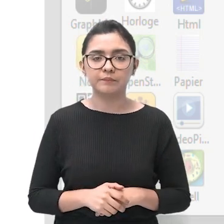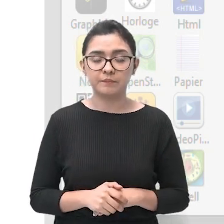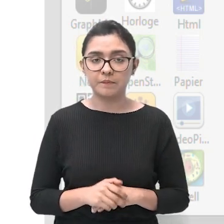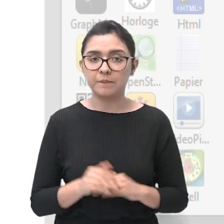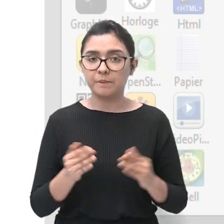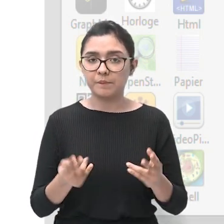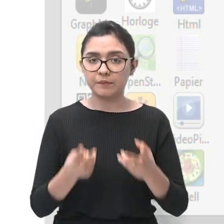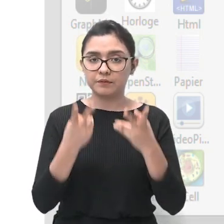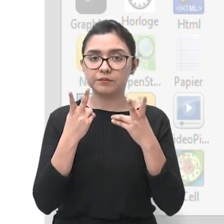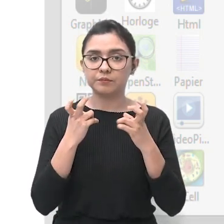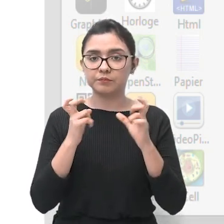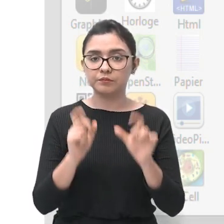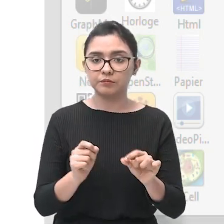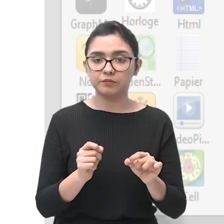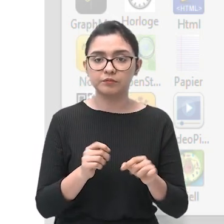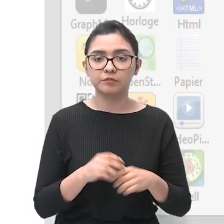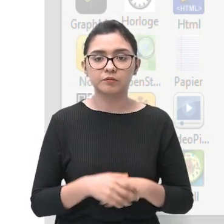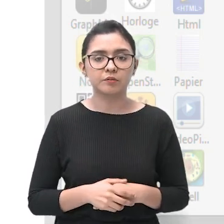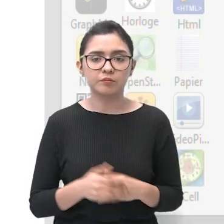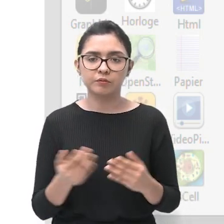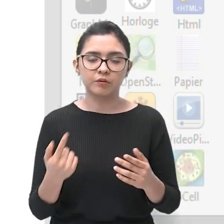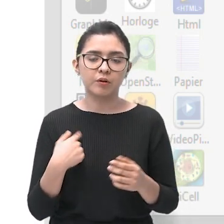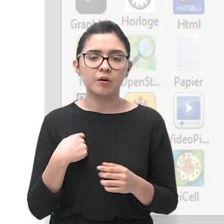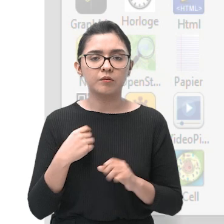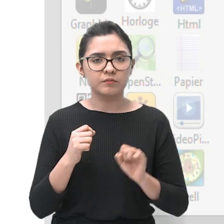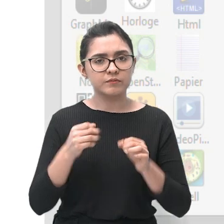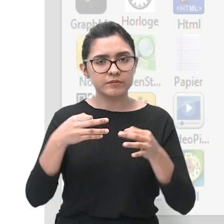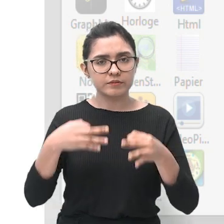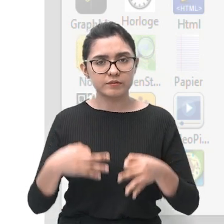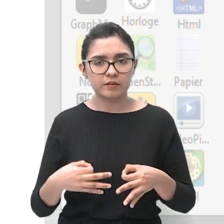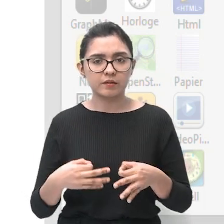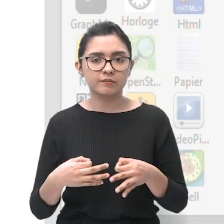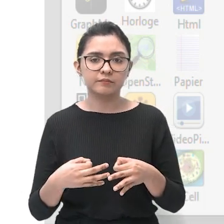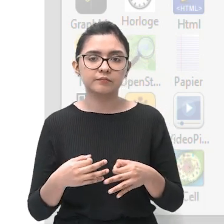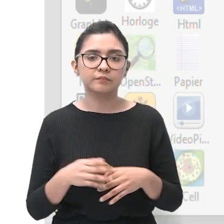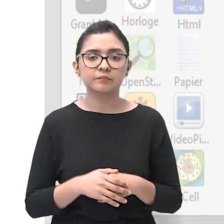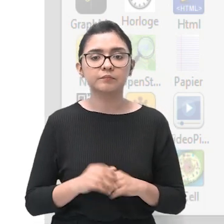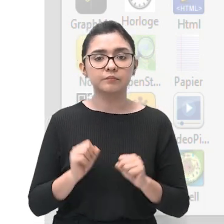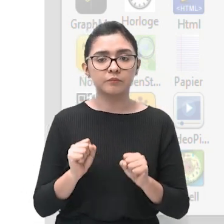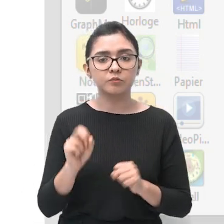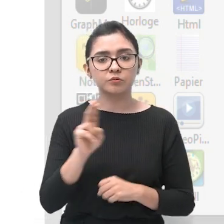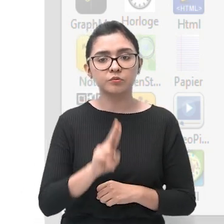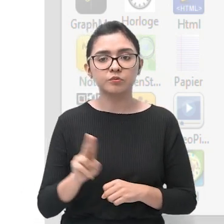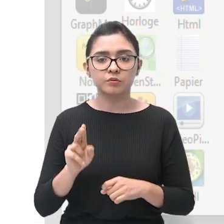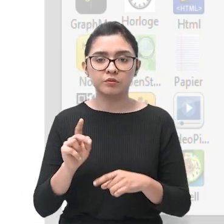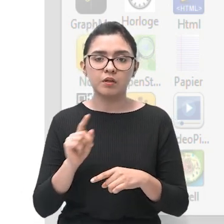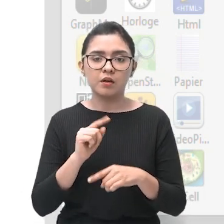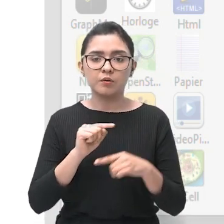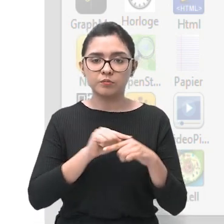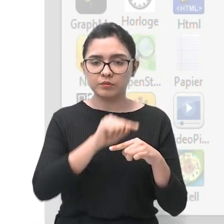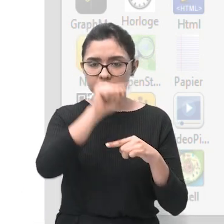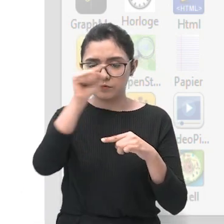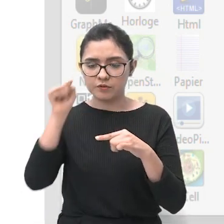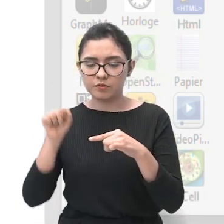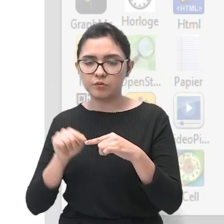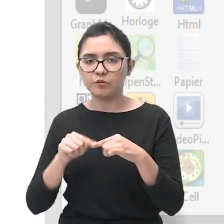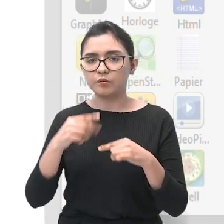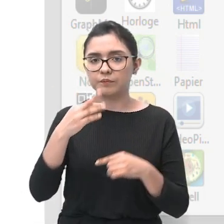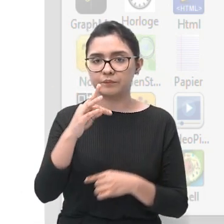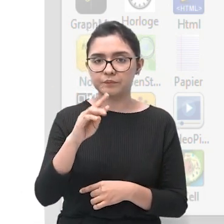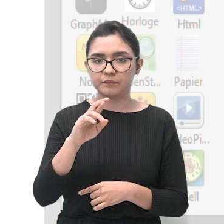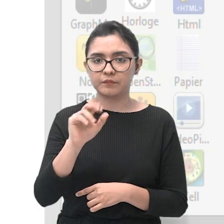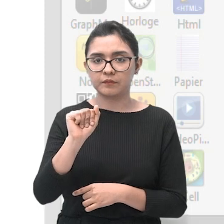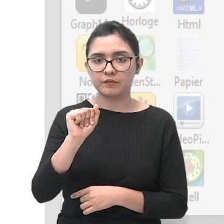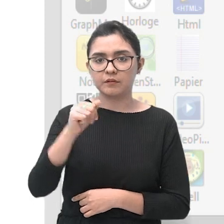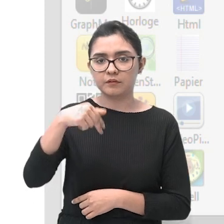né, a gente vai ver aqui que não tem para onde errar. Se quiser, a gente pode até comprovar aqui usando o nosso transferidor para conferir aqui se o